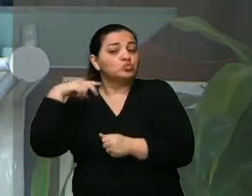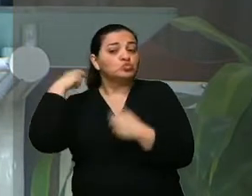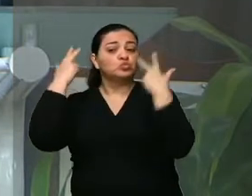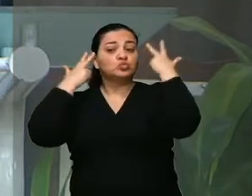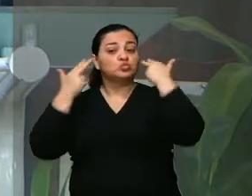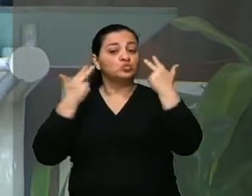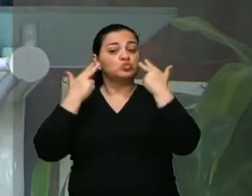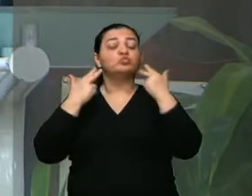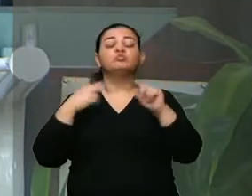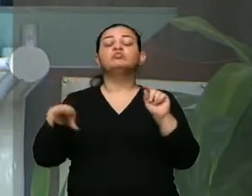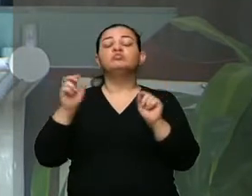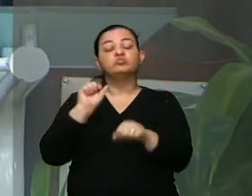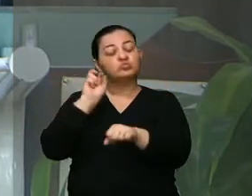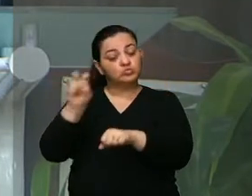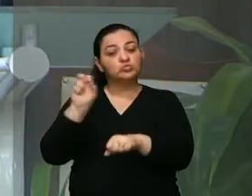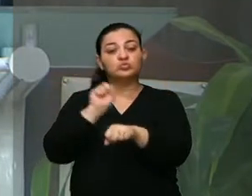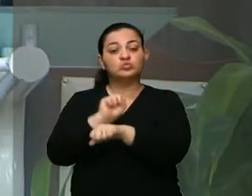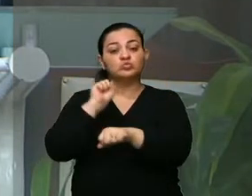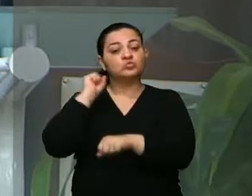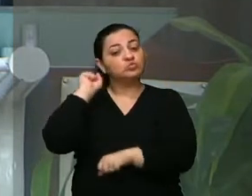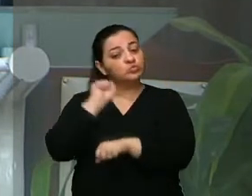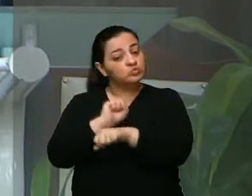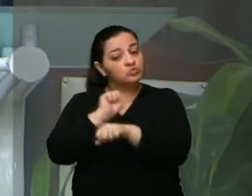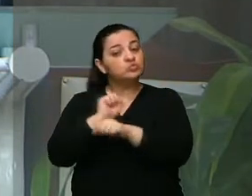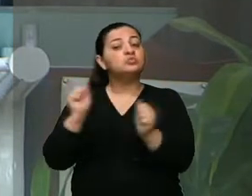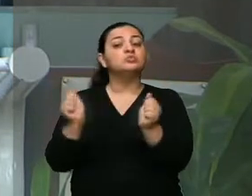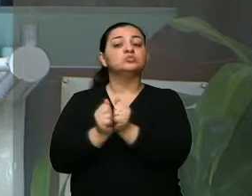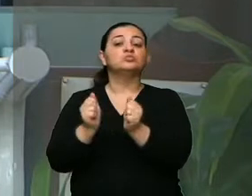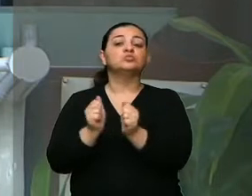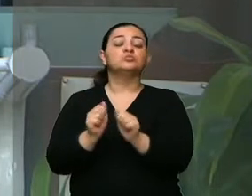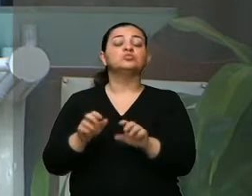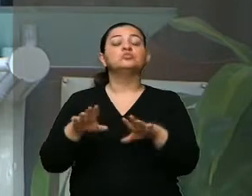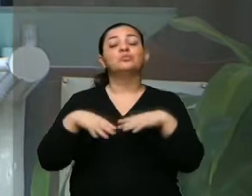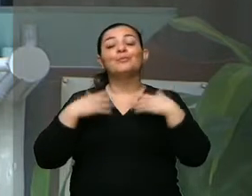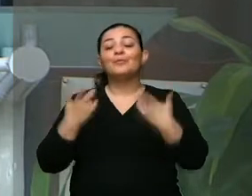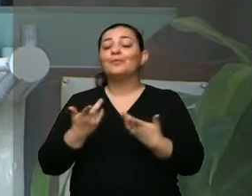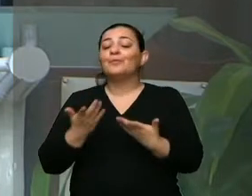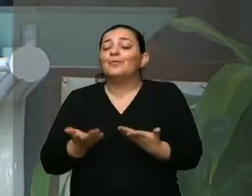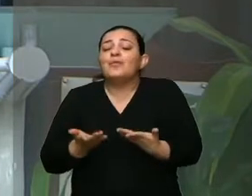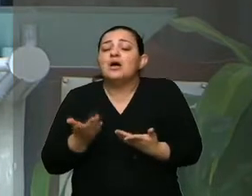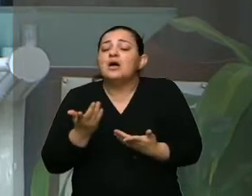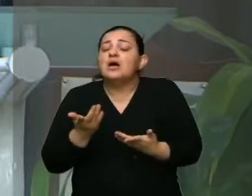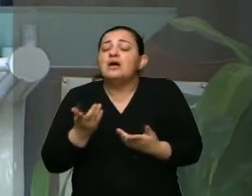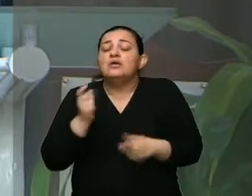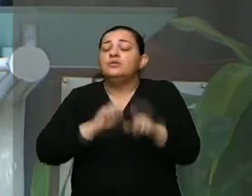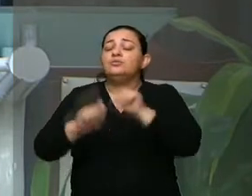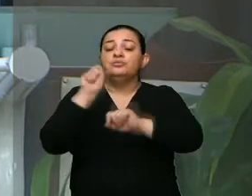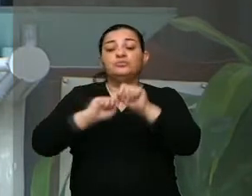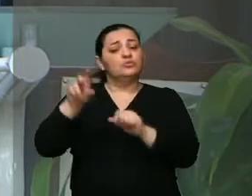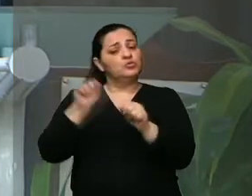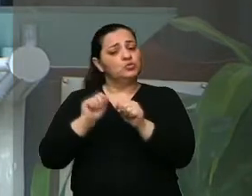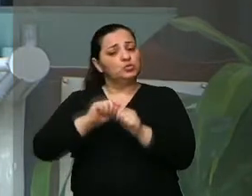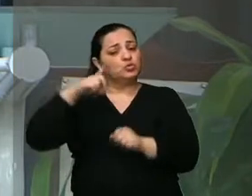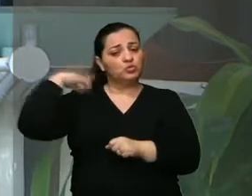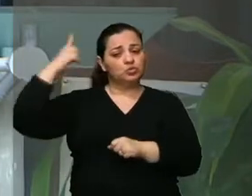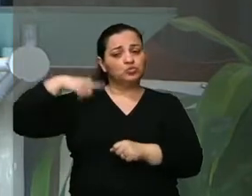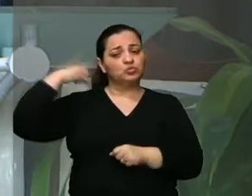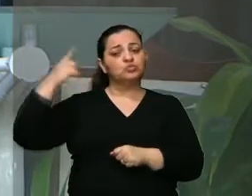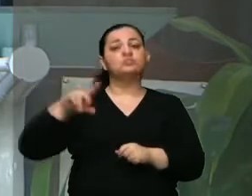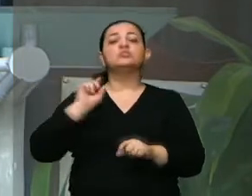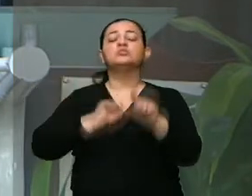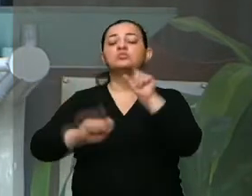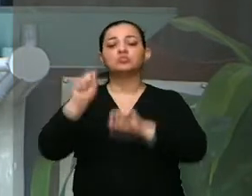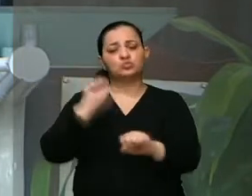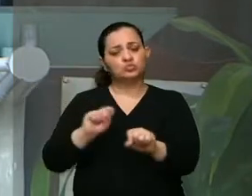elas estavam mas o que fazia dela ser loucas era